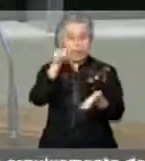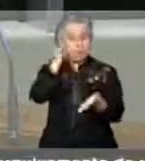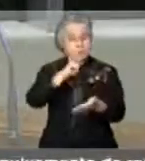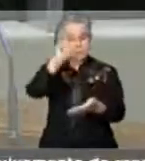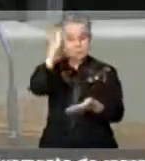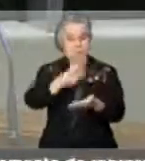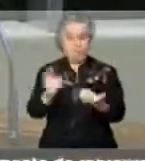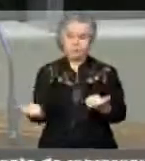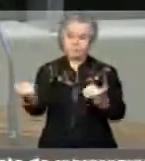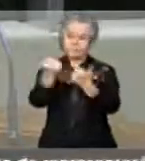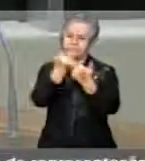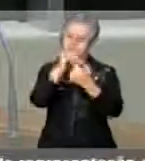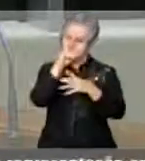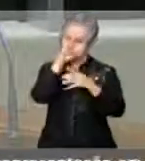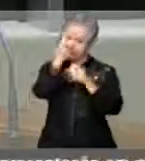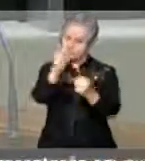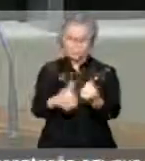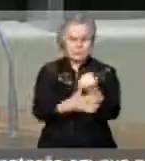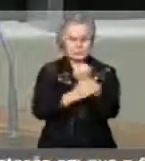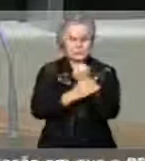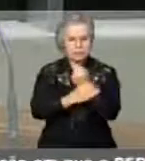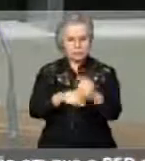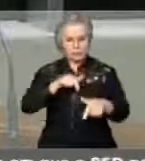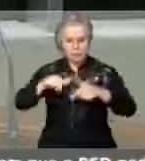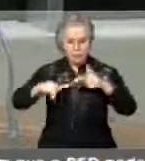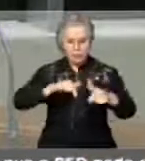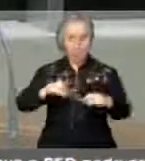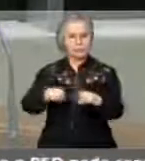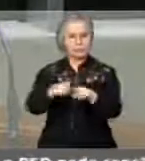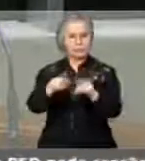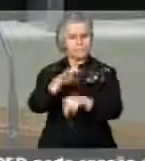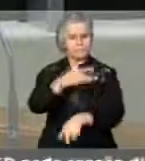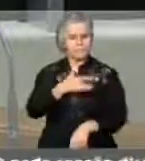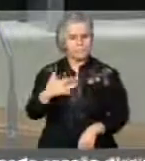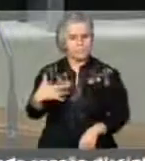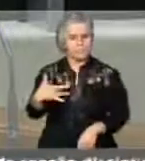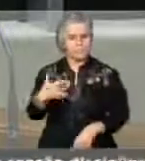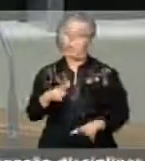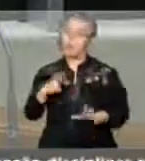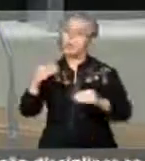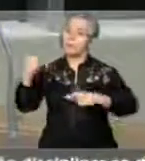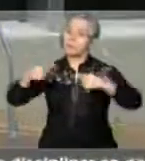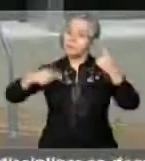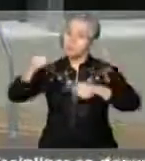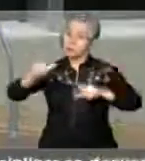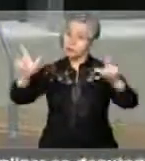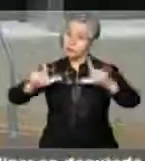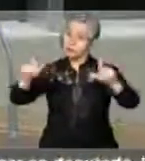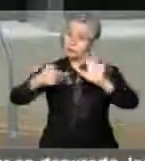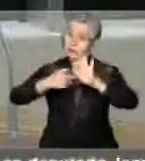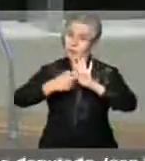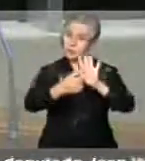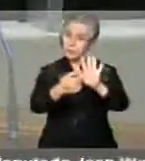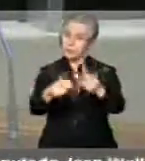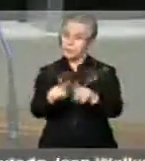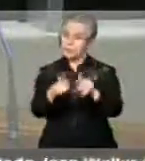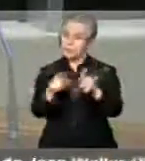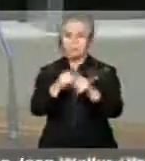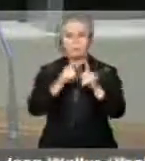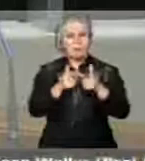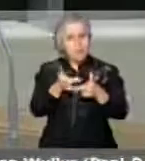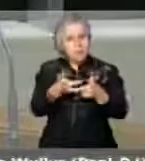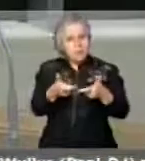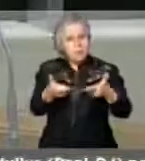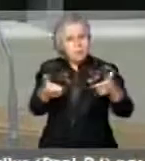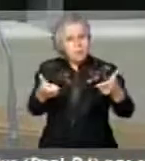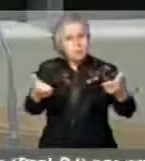em questões de segurança, trabalho e saúde. As discussões que ganham a mídia, cuja força viu-se multiplicada